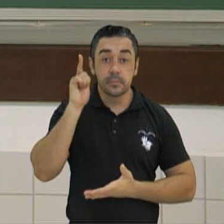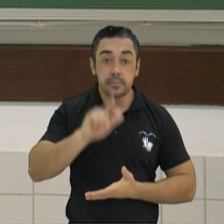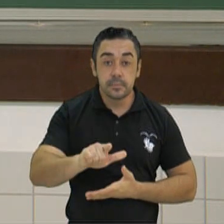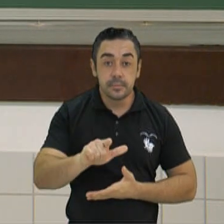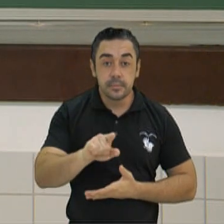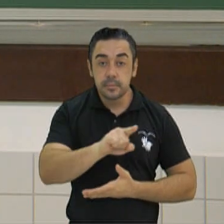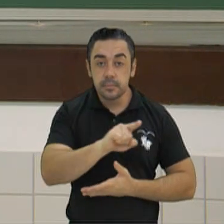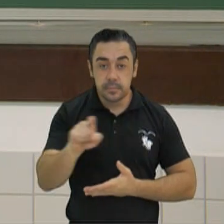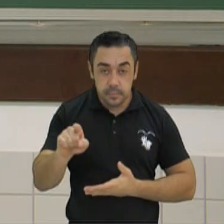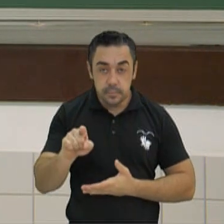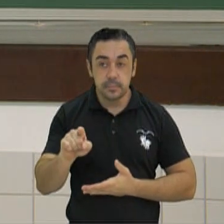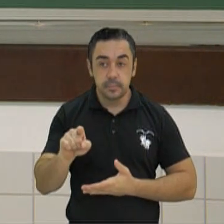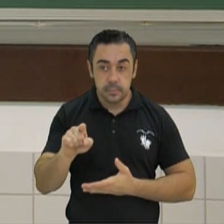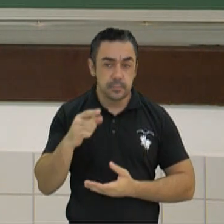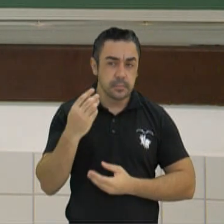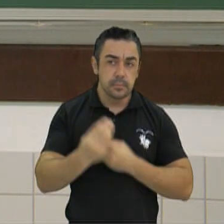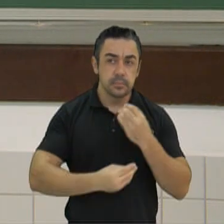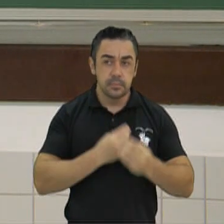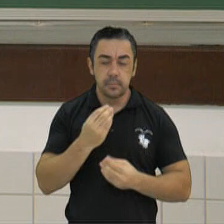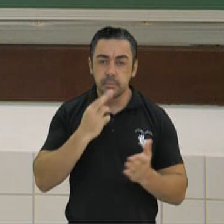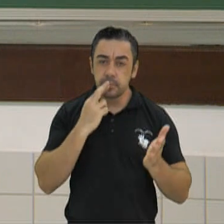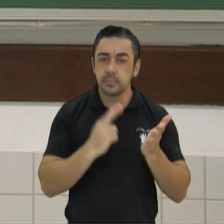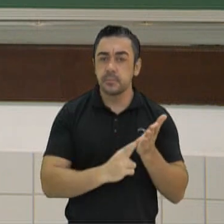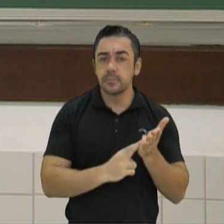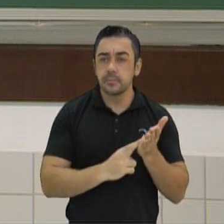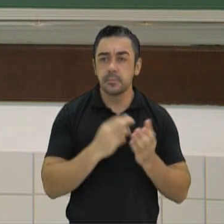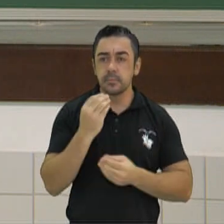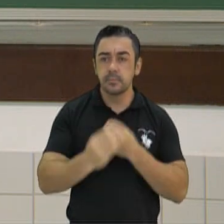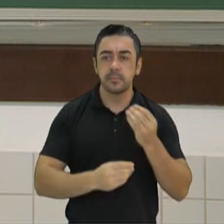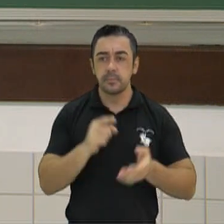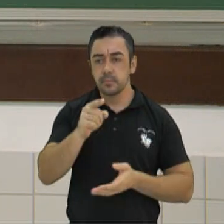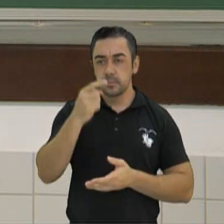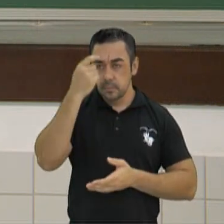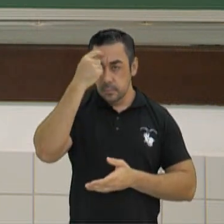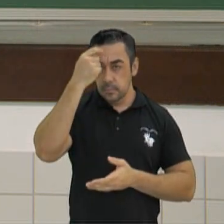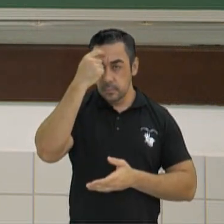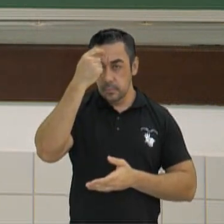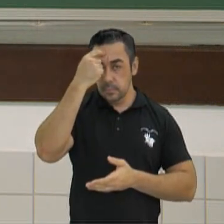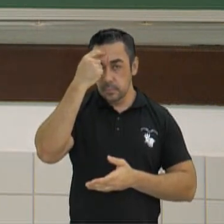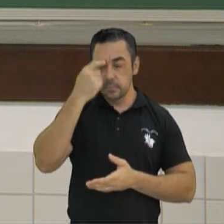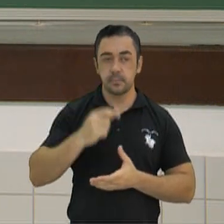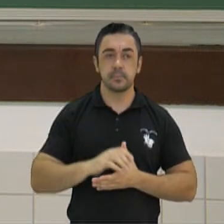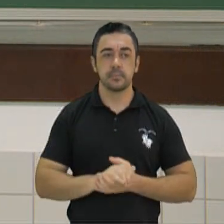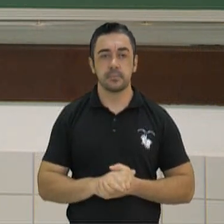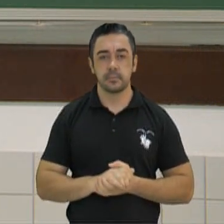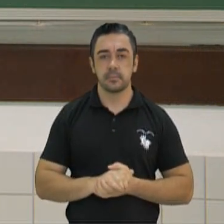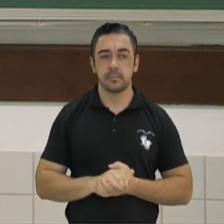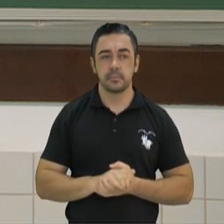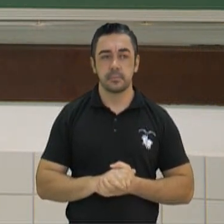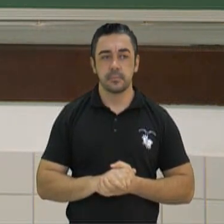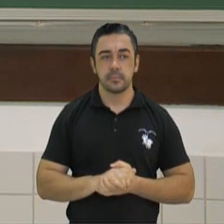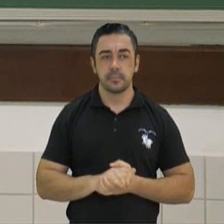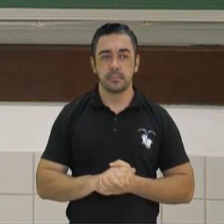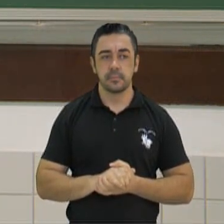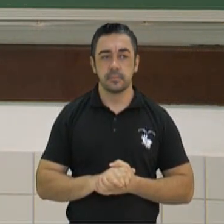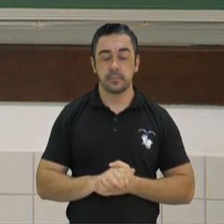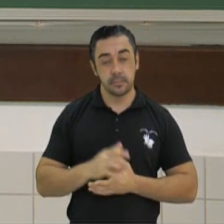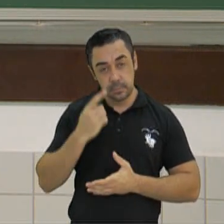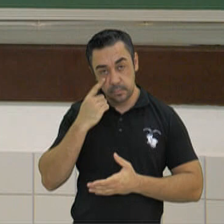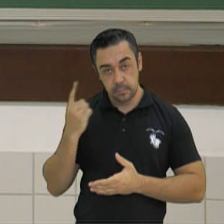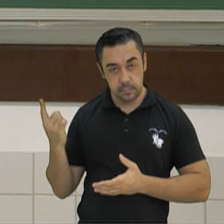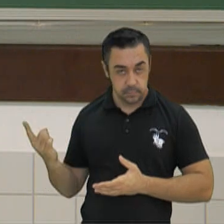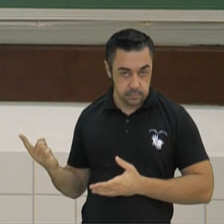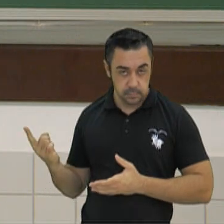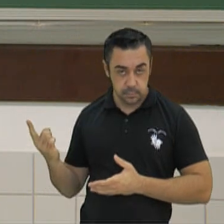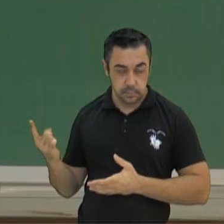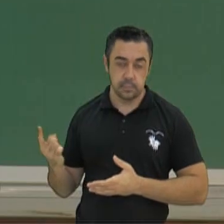Conseguiram, gente? Como que vocês fizeram isso? Como que vocês pensaram aí em casa? Então, vamos lá. Olha só aqui, né? A